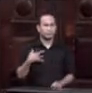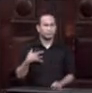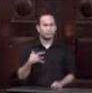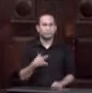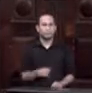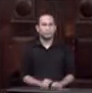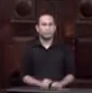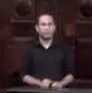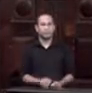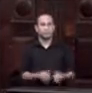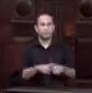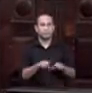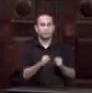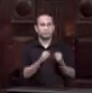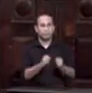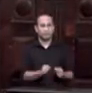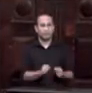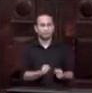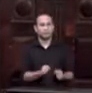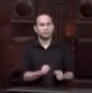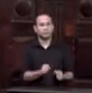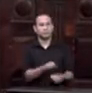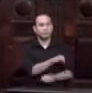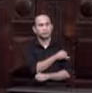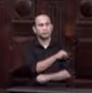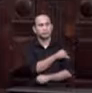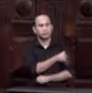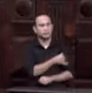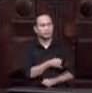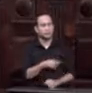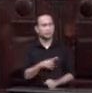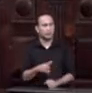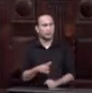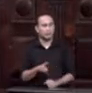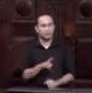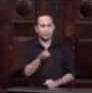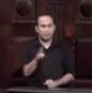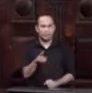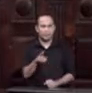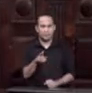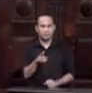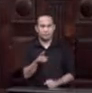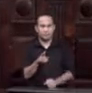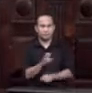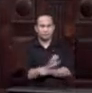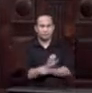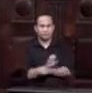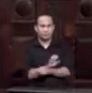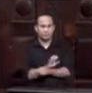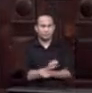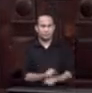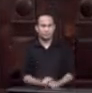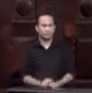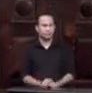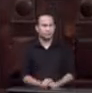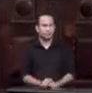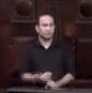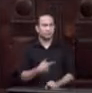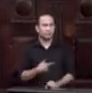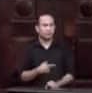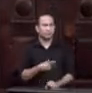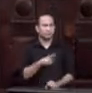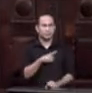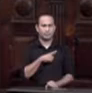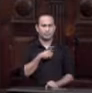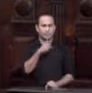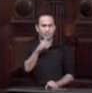assistência. Isso não pode se reproduzir no Rio de Janeiro. Vejam a situação das universidades estaduais, vejam a situação dos abrigos, vejam a situação do Pedro